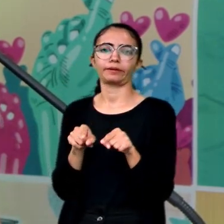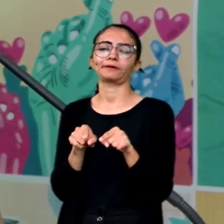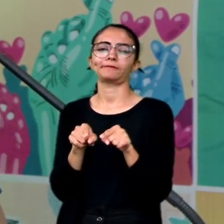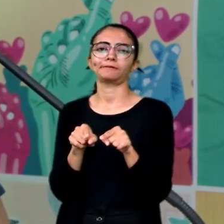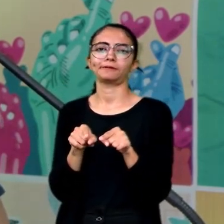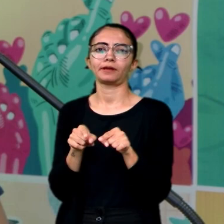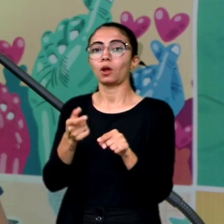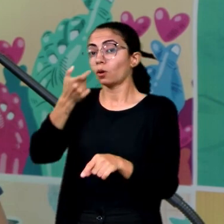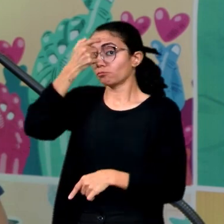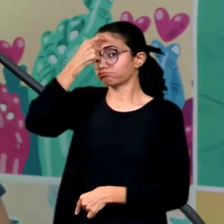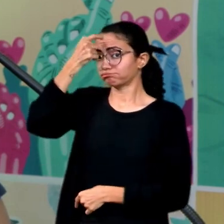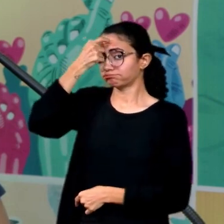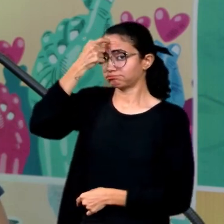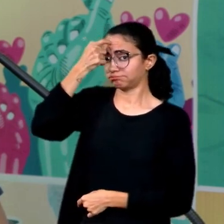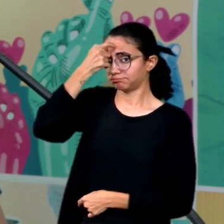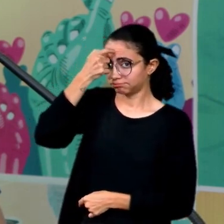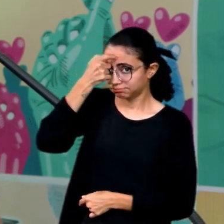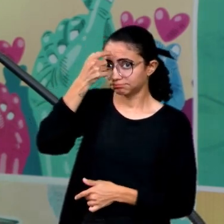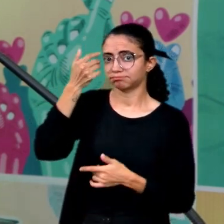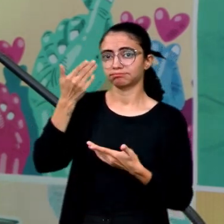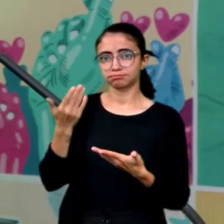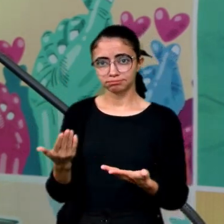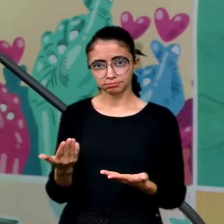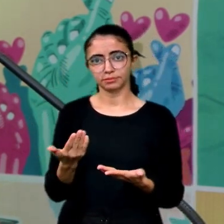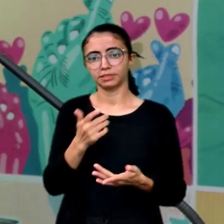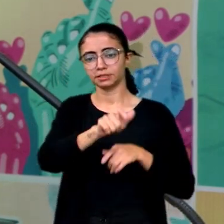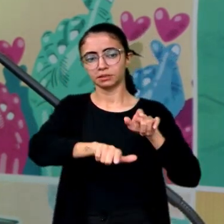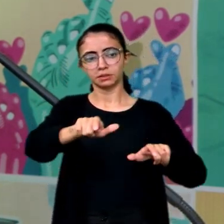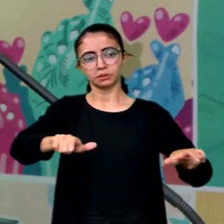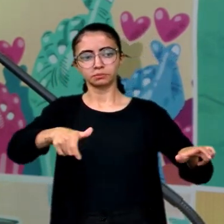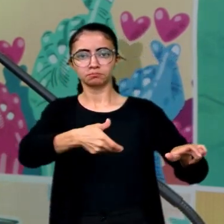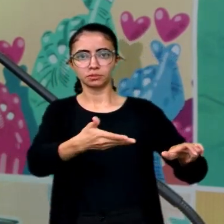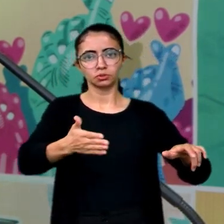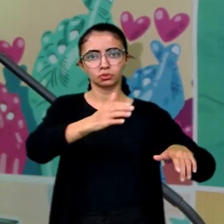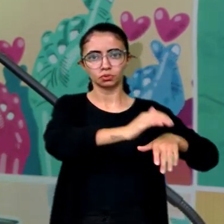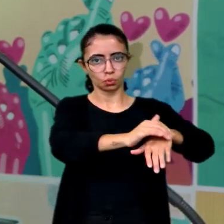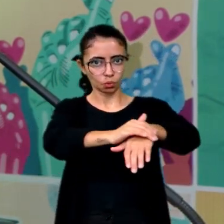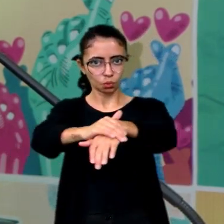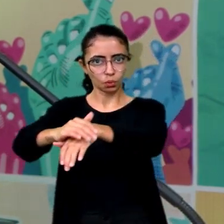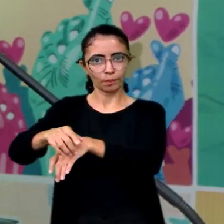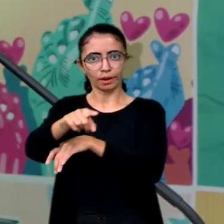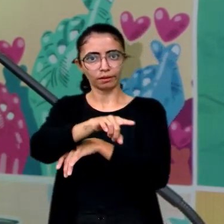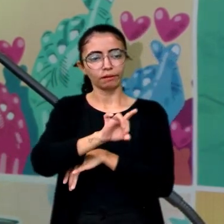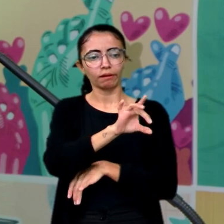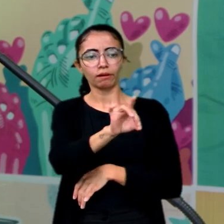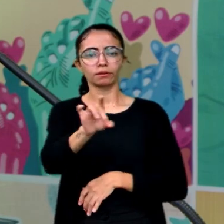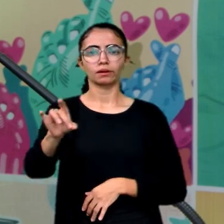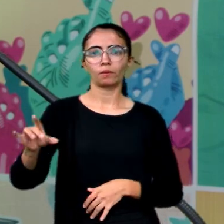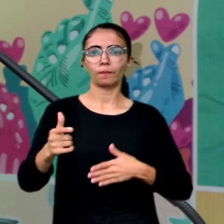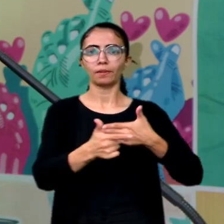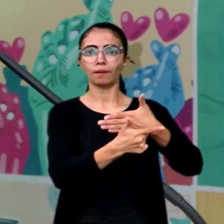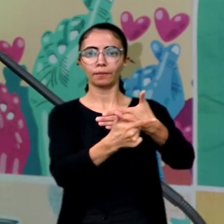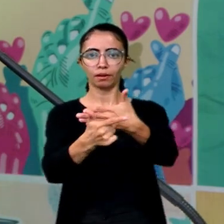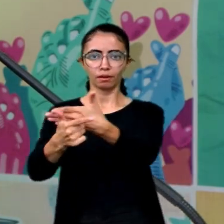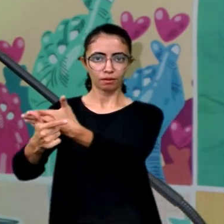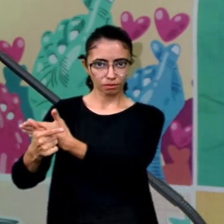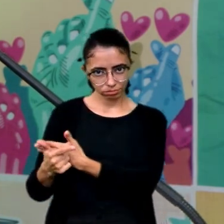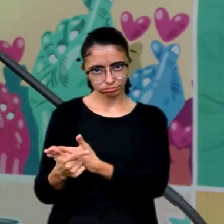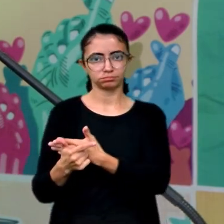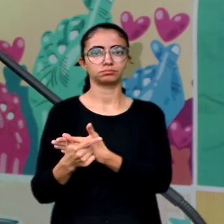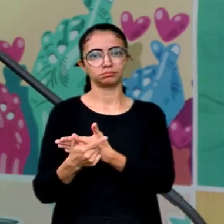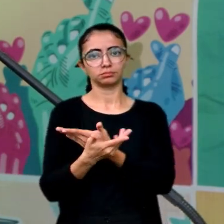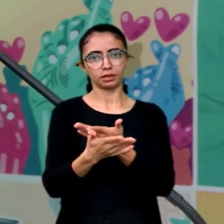essa conscientização por parte desses atores, né, para que cada um possa desempenhar o seu papel, e aí, dentro